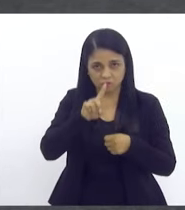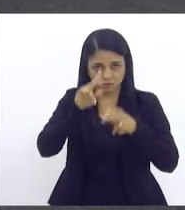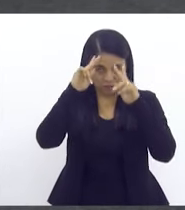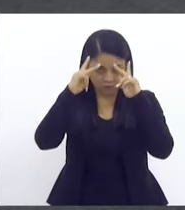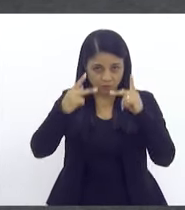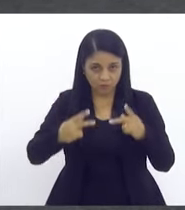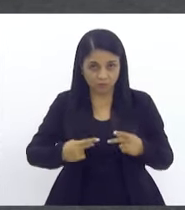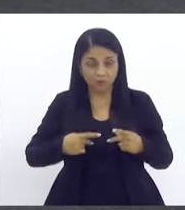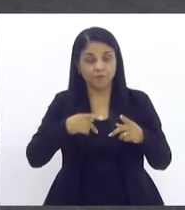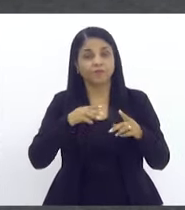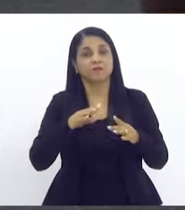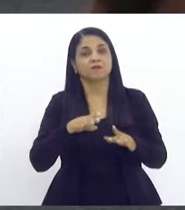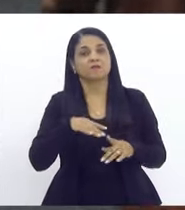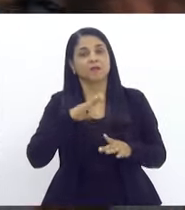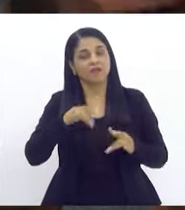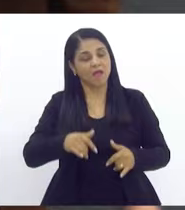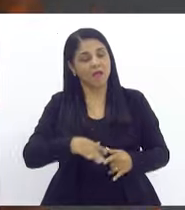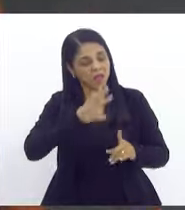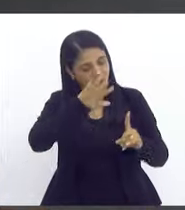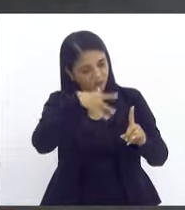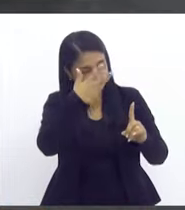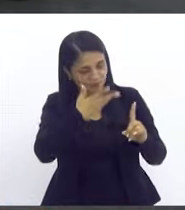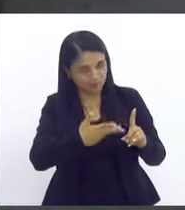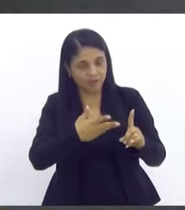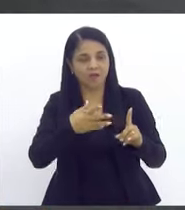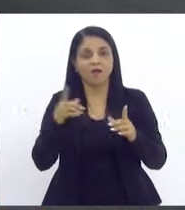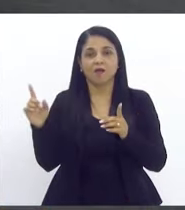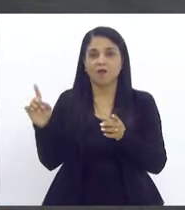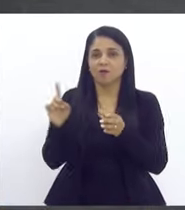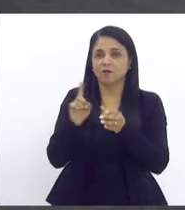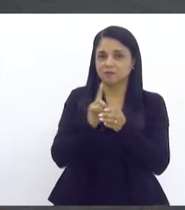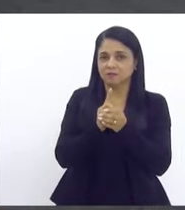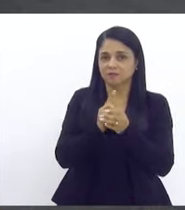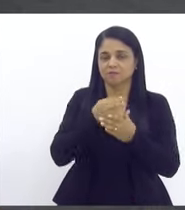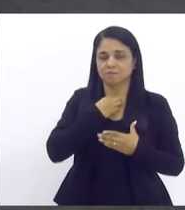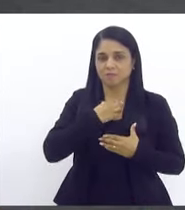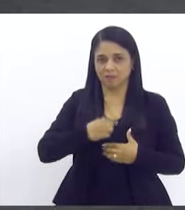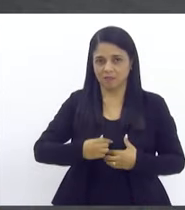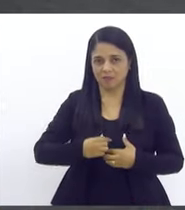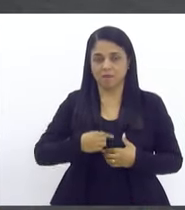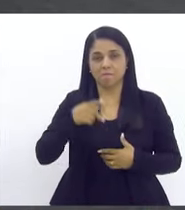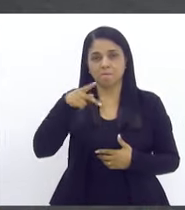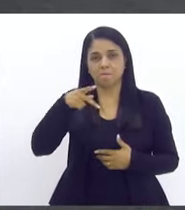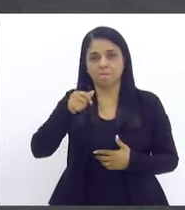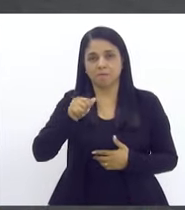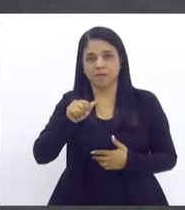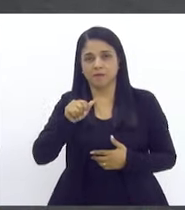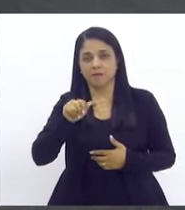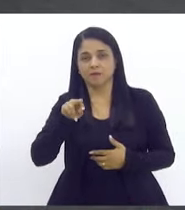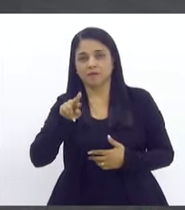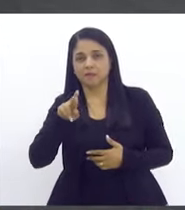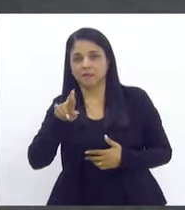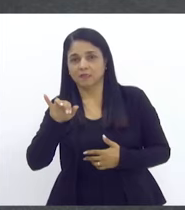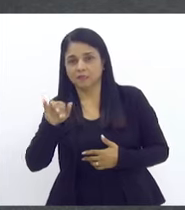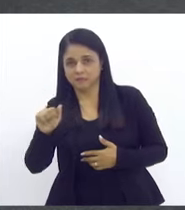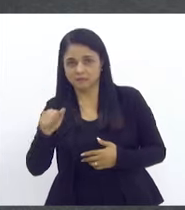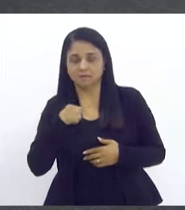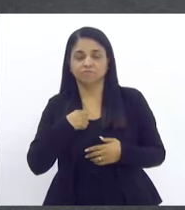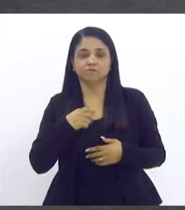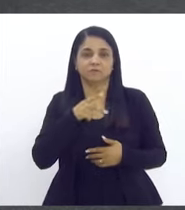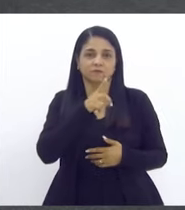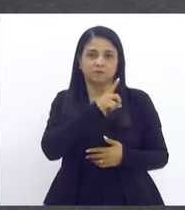Quero elogiar e também pedir coautoria a medalha da Patrícia, nossa defensora pública geral, e me somar a todas